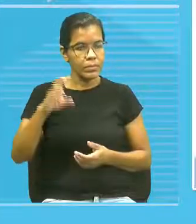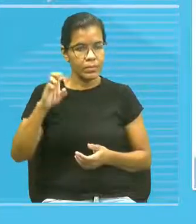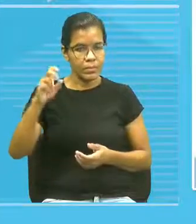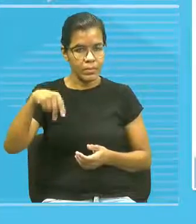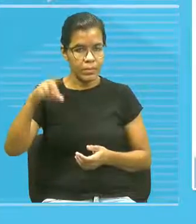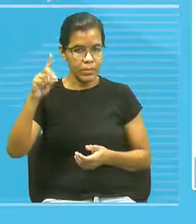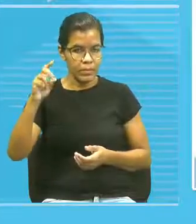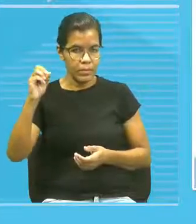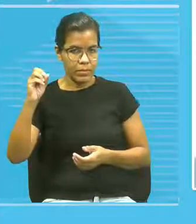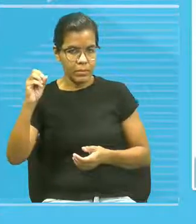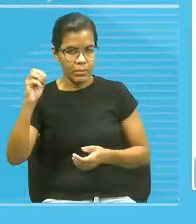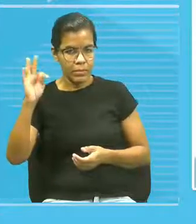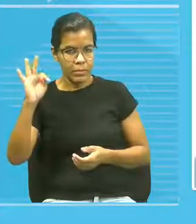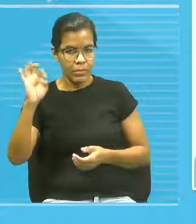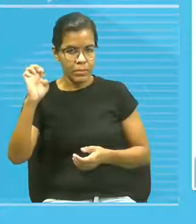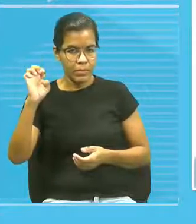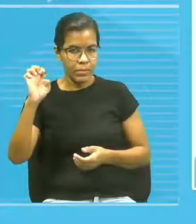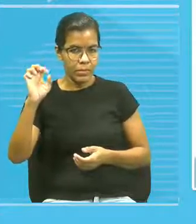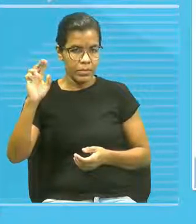endotérmicas